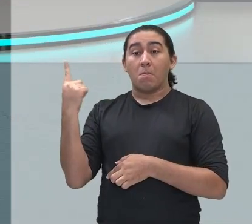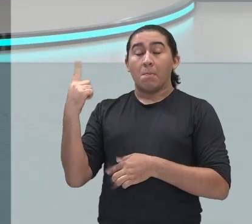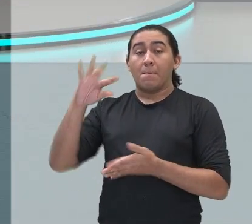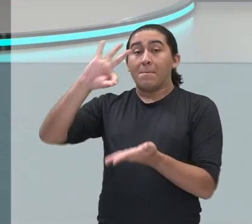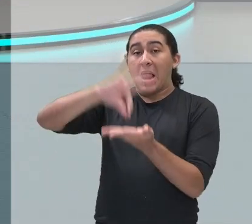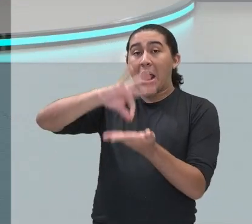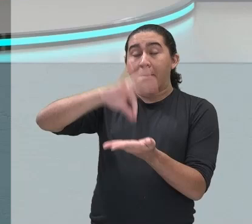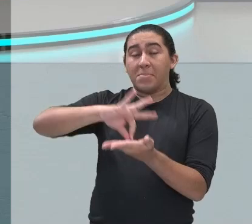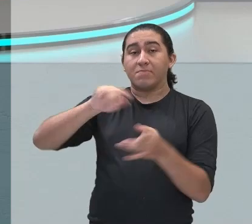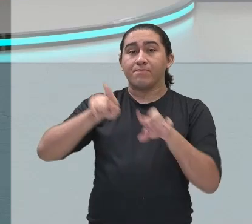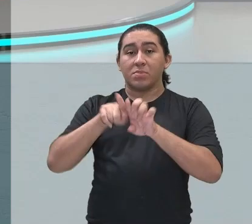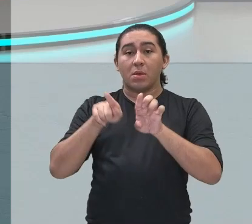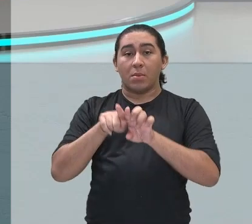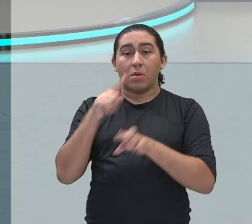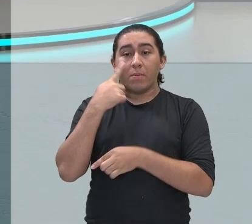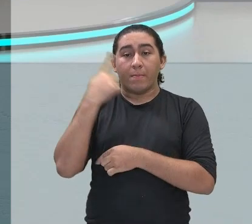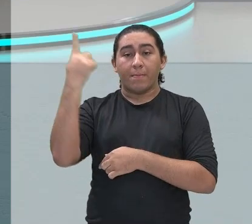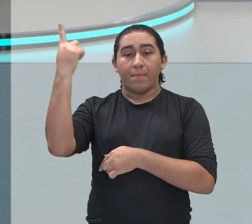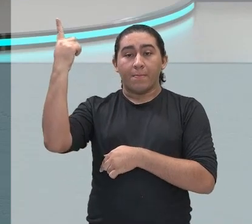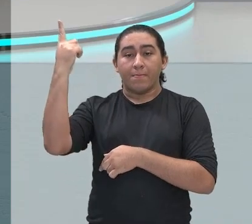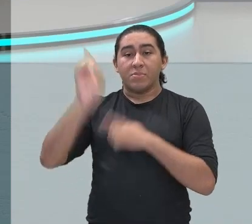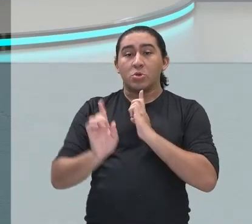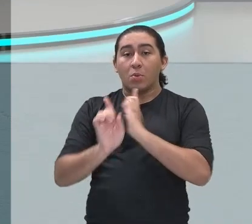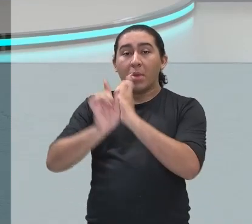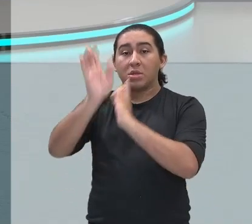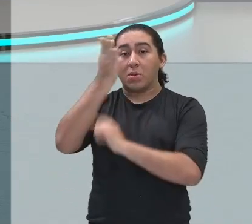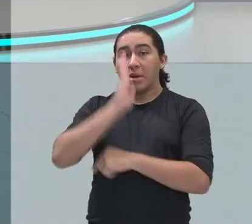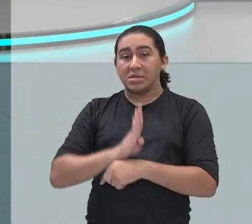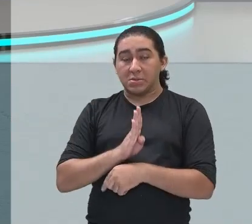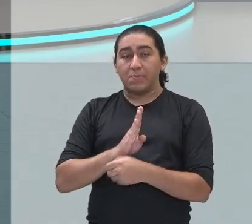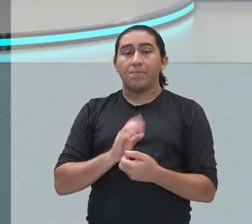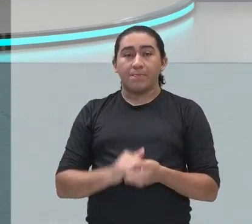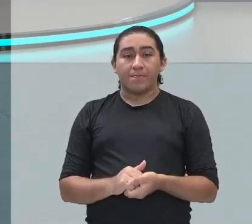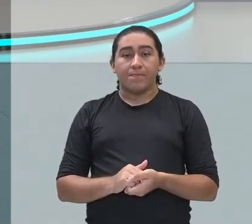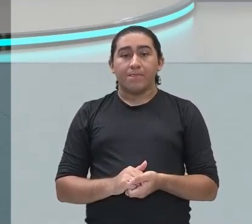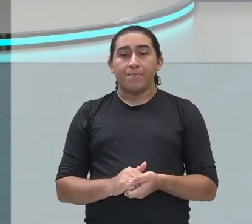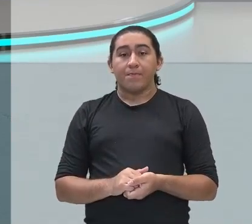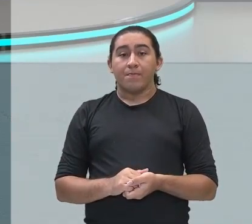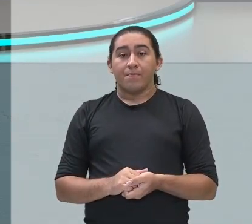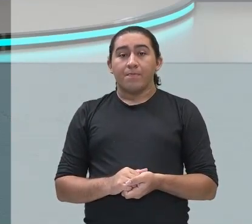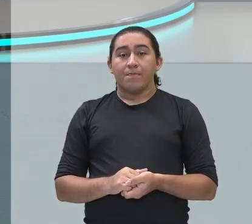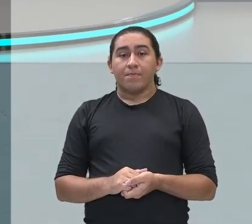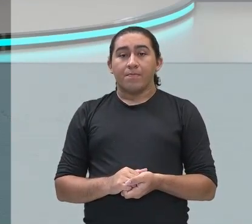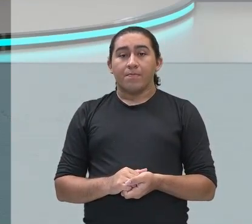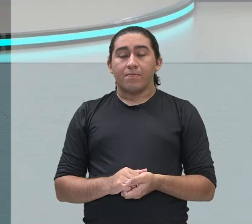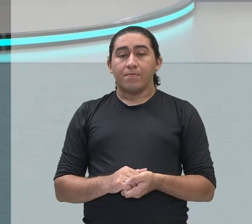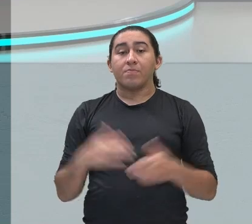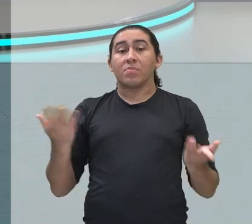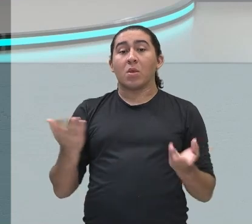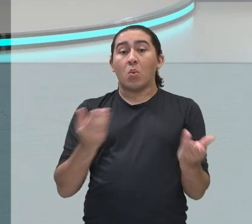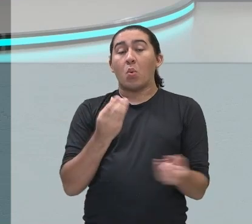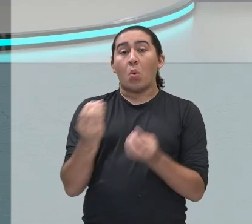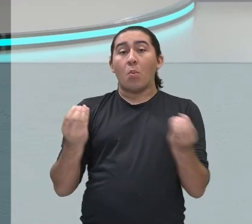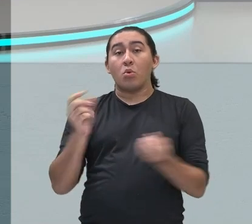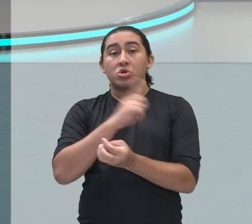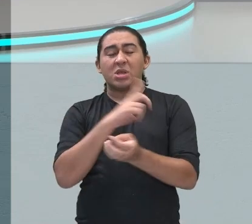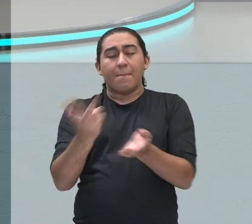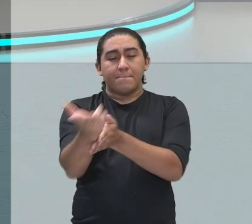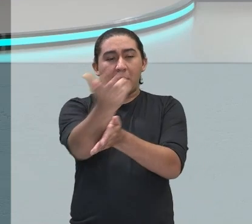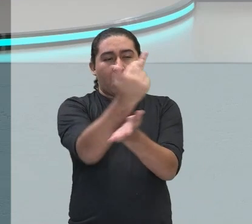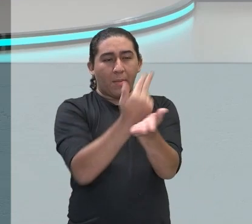aqui a descoberta do Brasil. Temos, então, a forma como foi desenhada, de onde